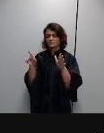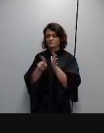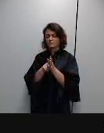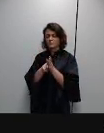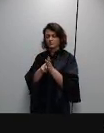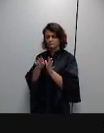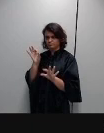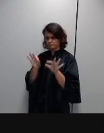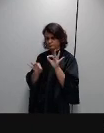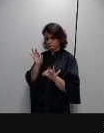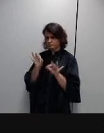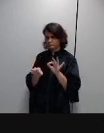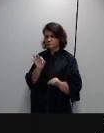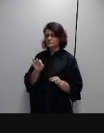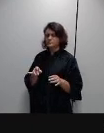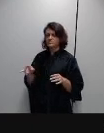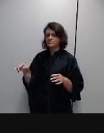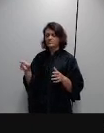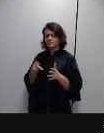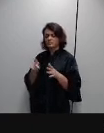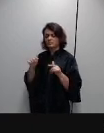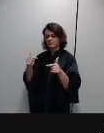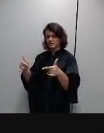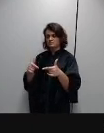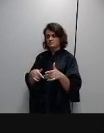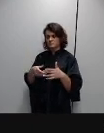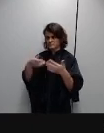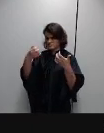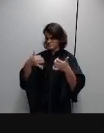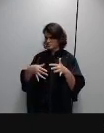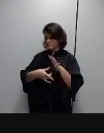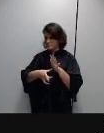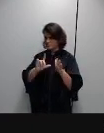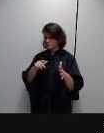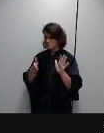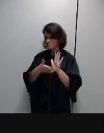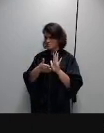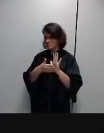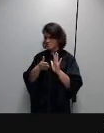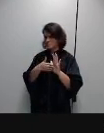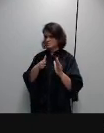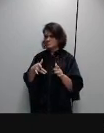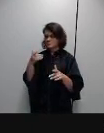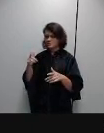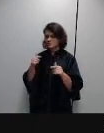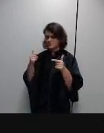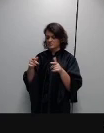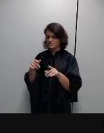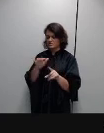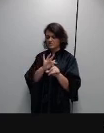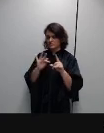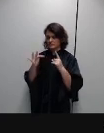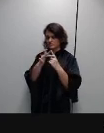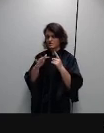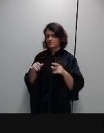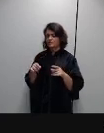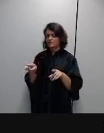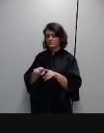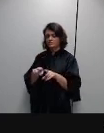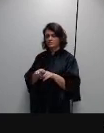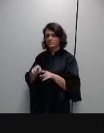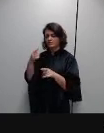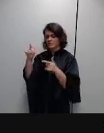é proveniente da ação declaratória proposta em relação a isso Samsung fiscal e de seus respectivos